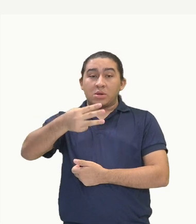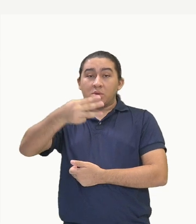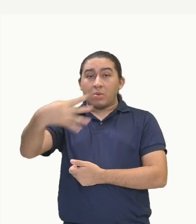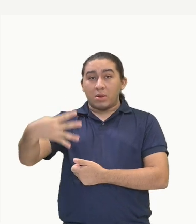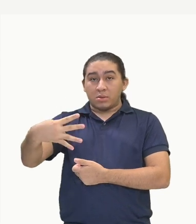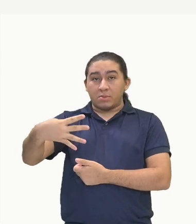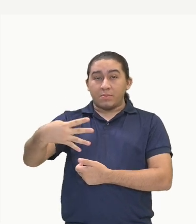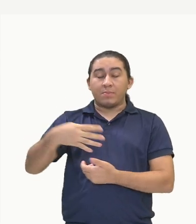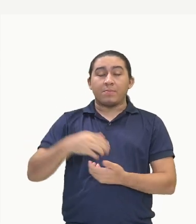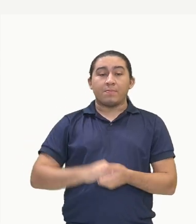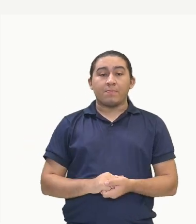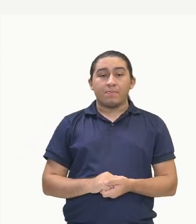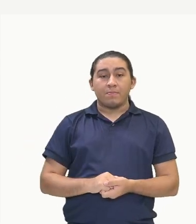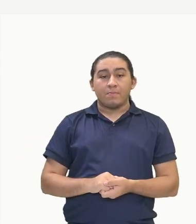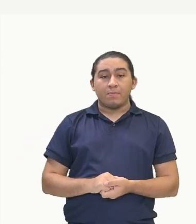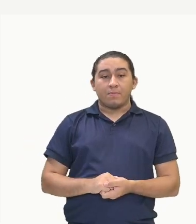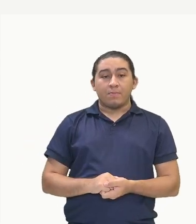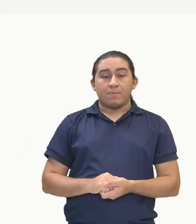0,34.